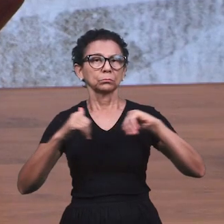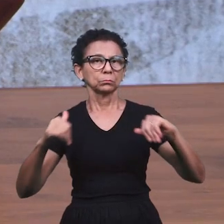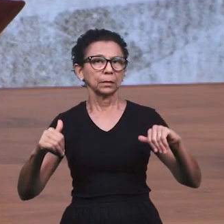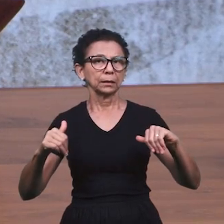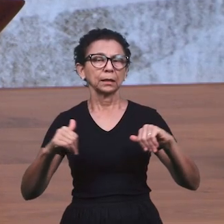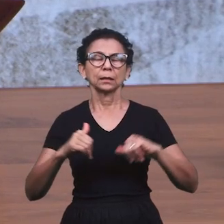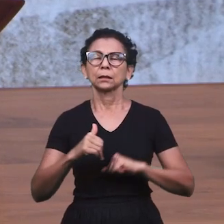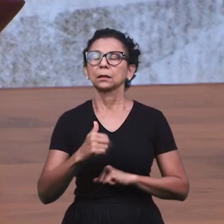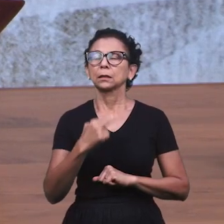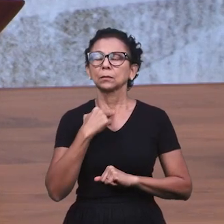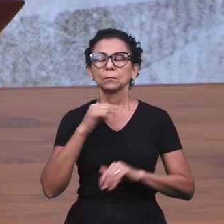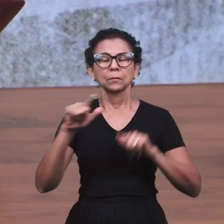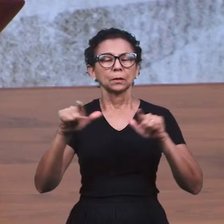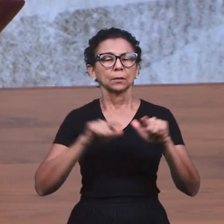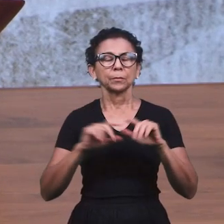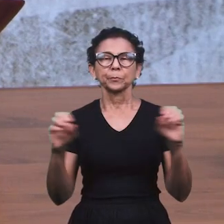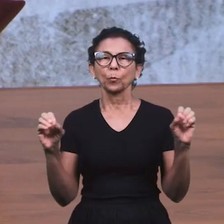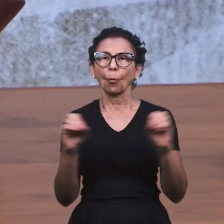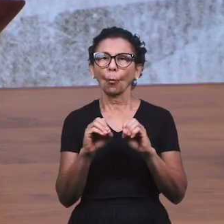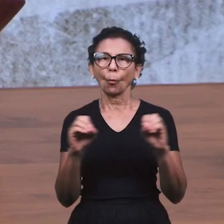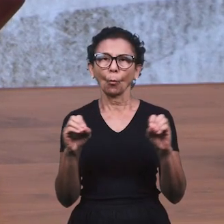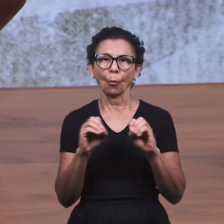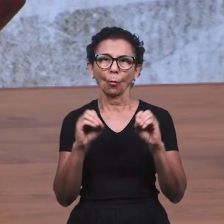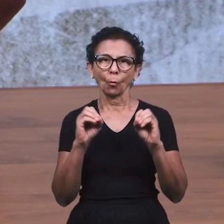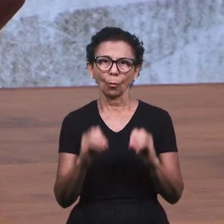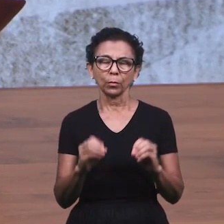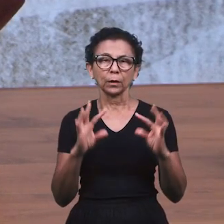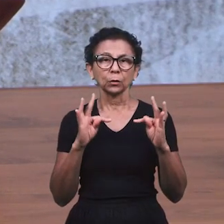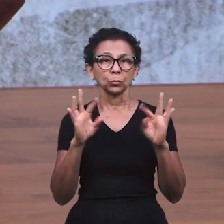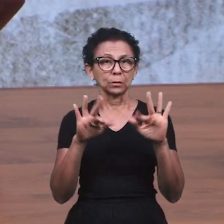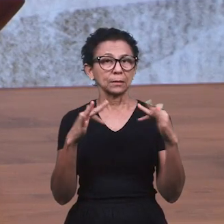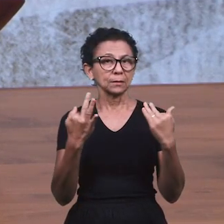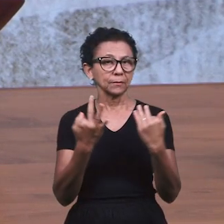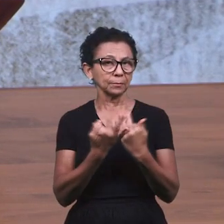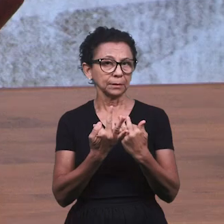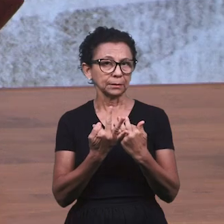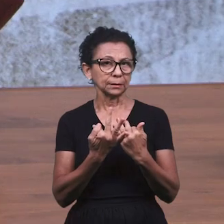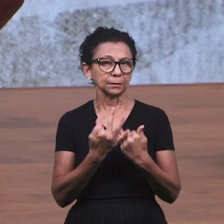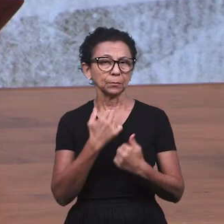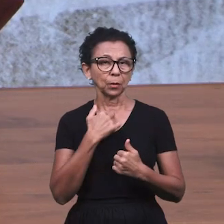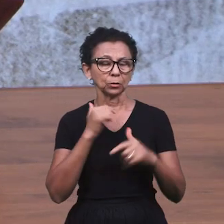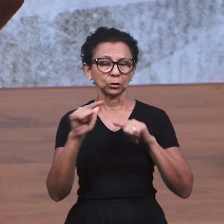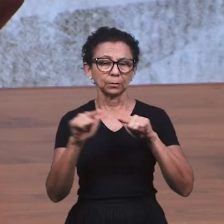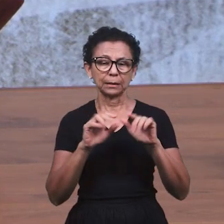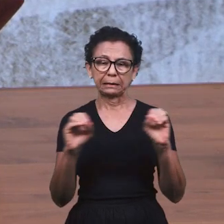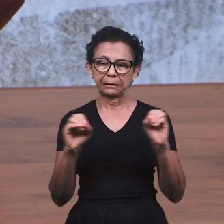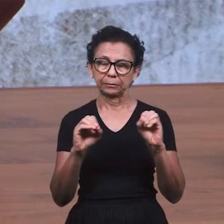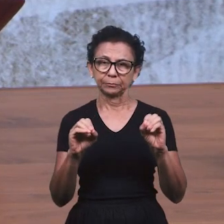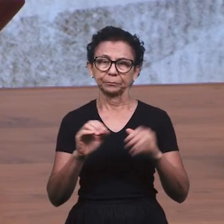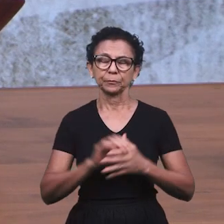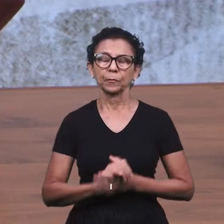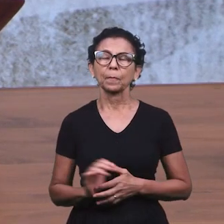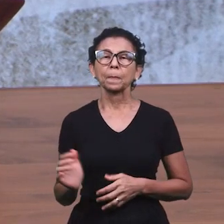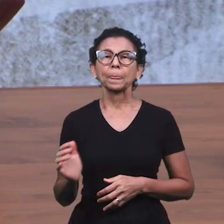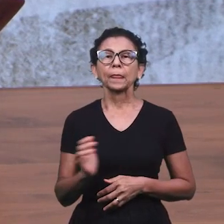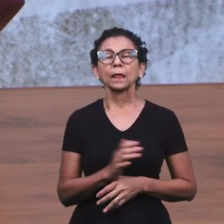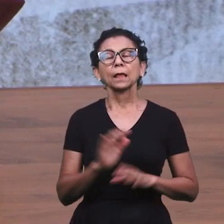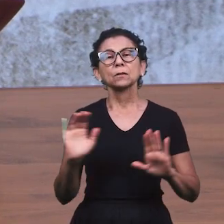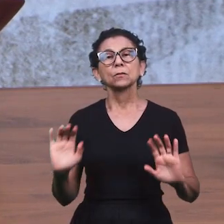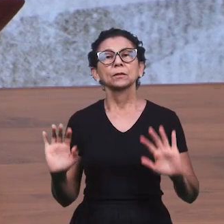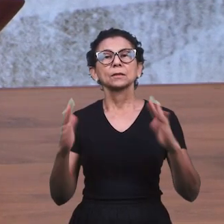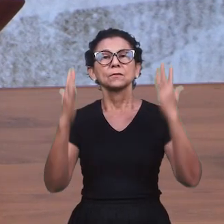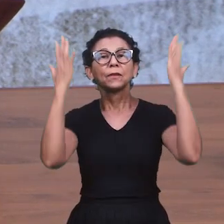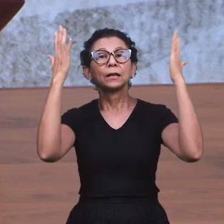sábado do Senhor é, em todas as vossas habitações. Estas são as solenidades